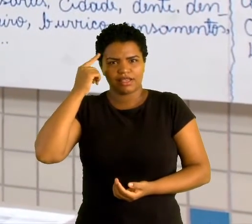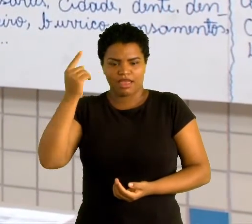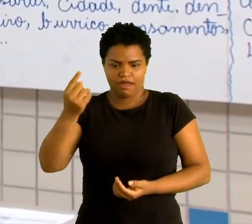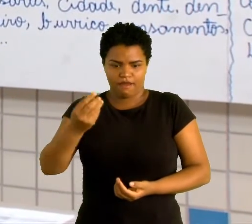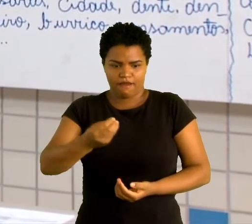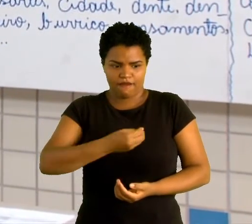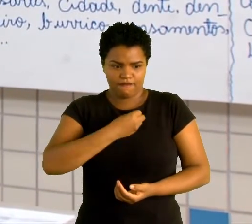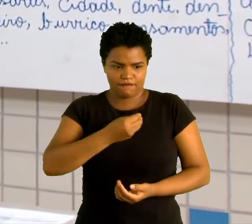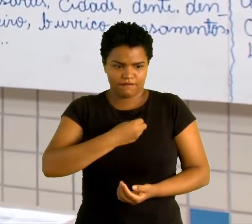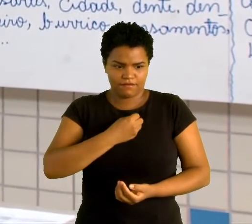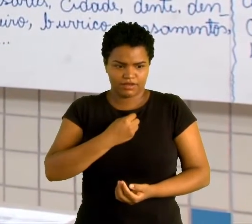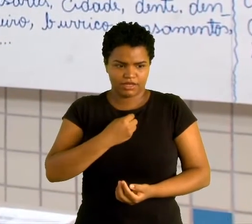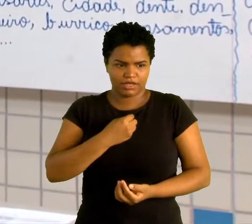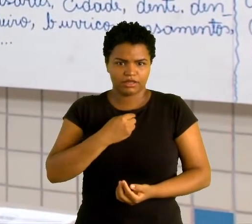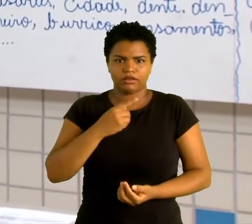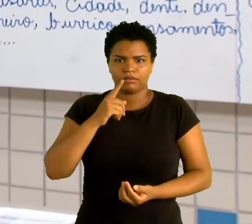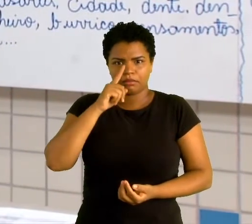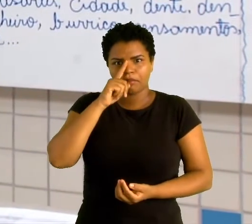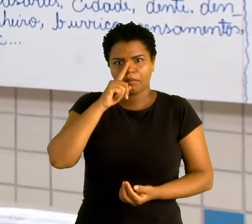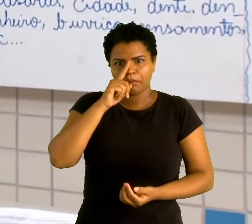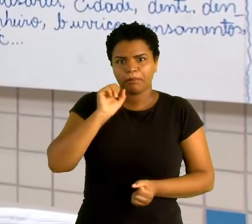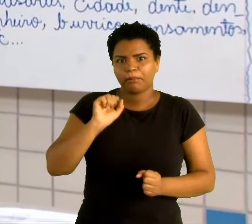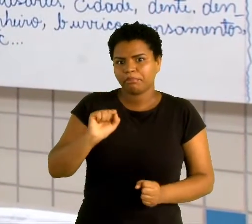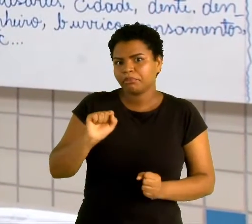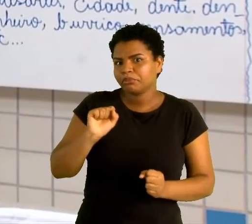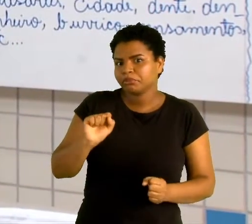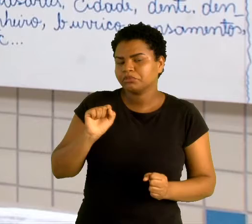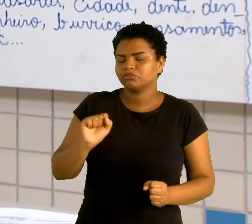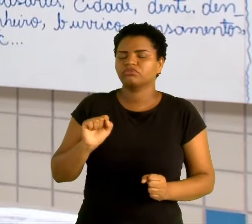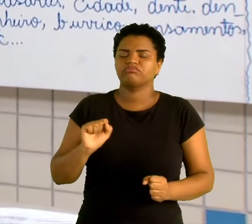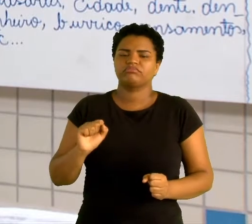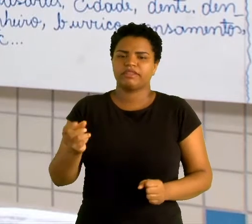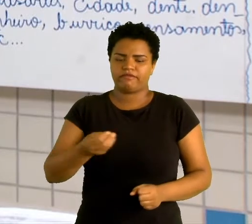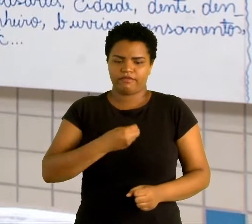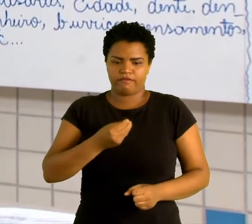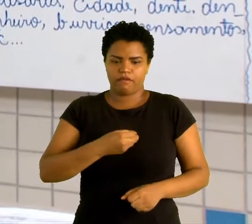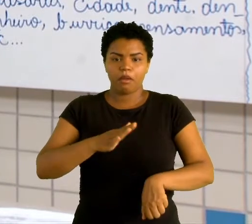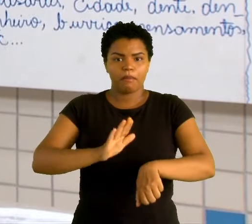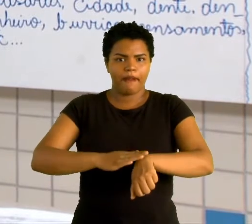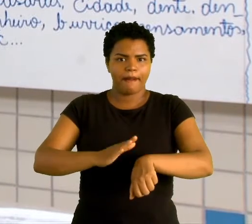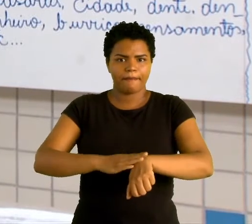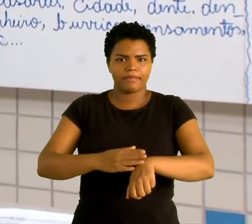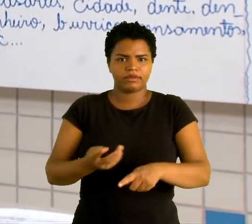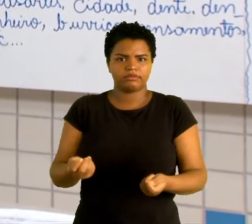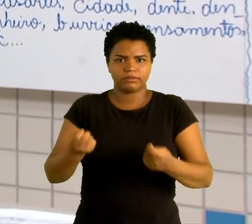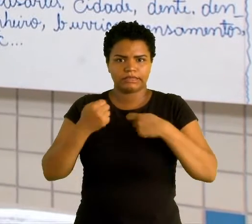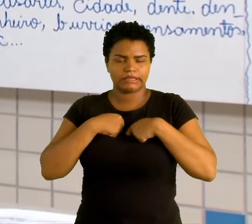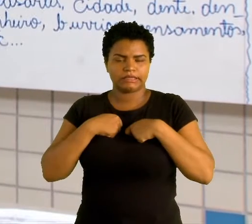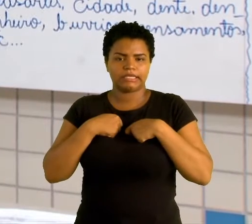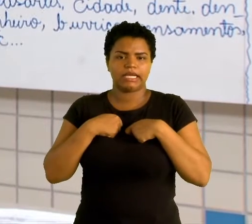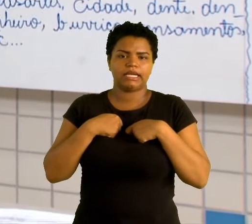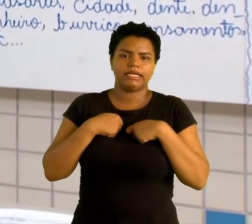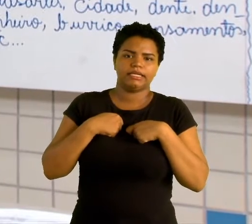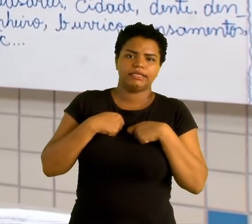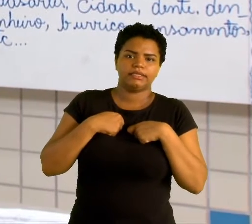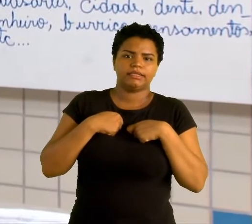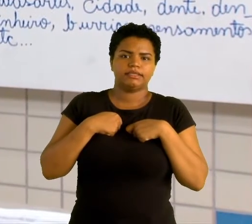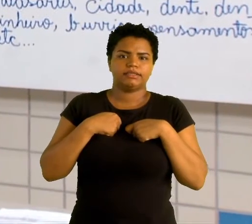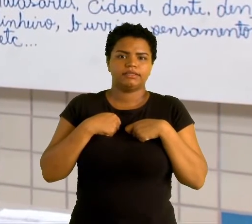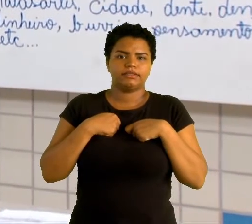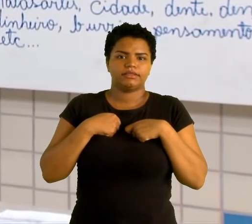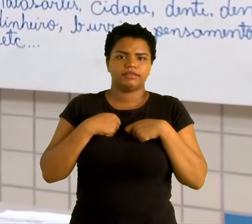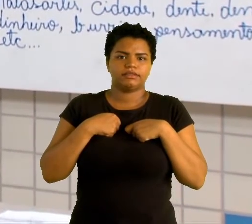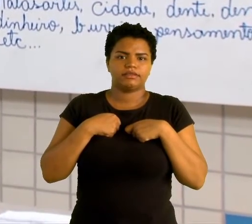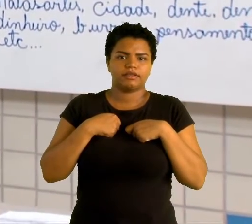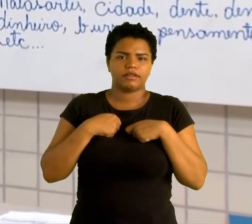da gente em risco, viver ali um momento que nos coloque ali, né, à margem